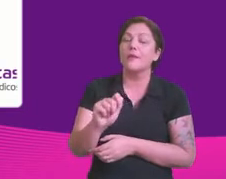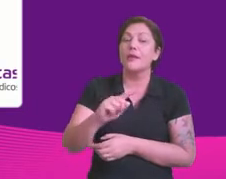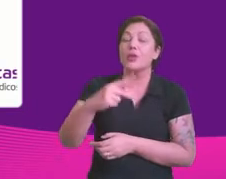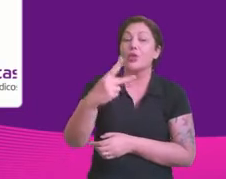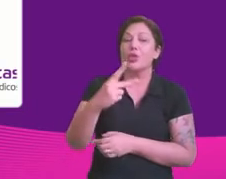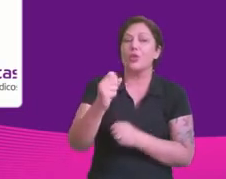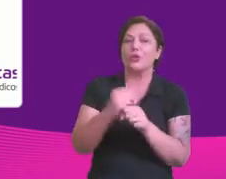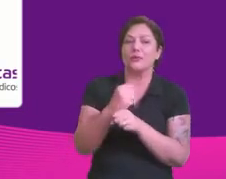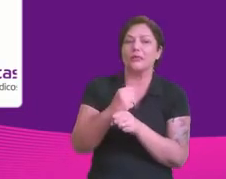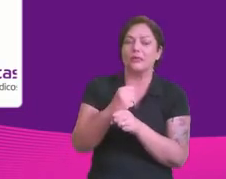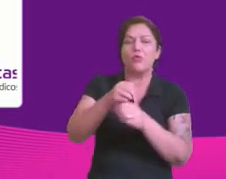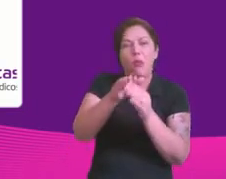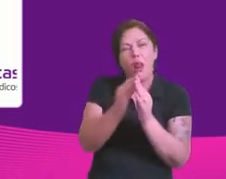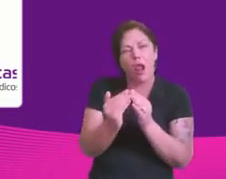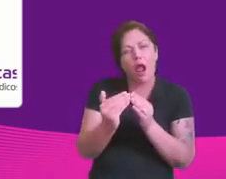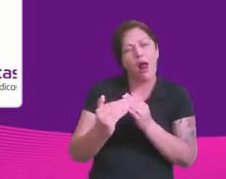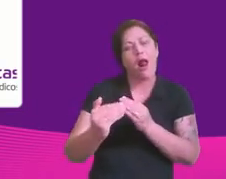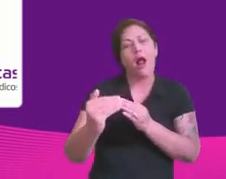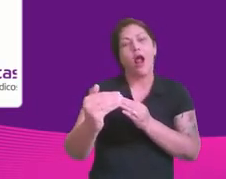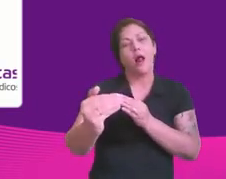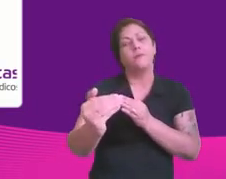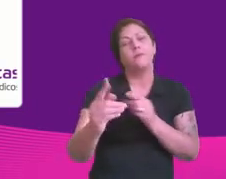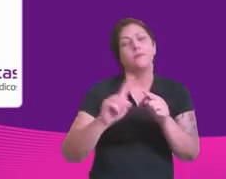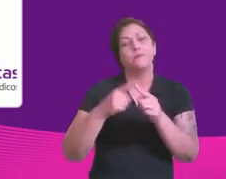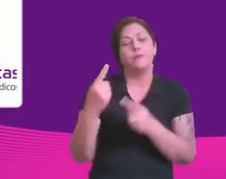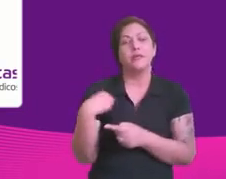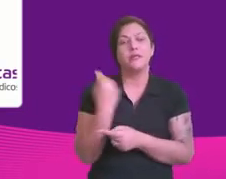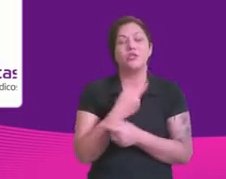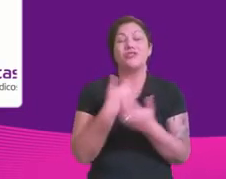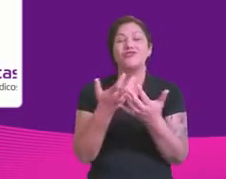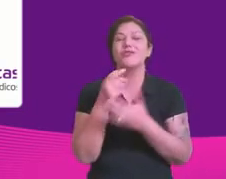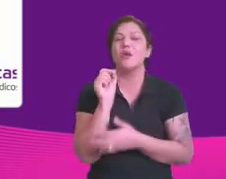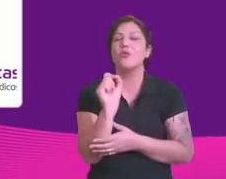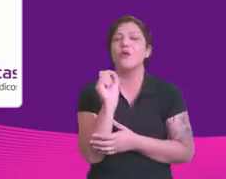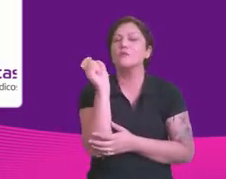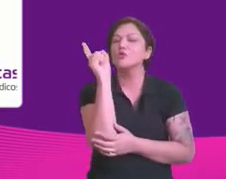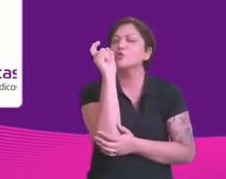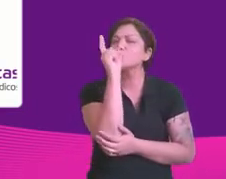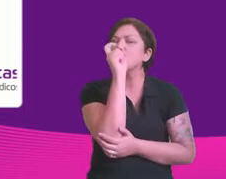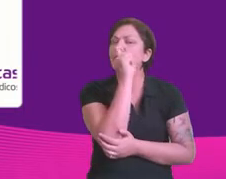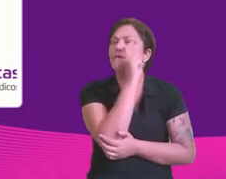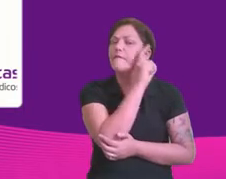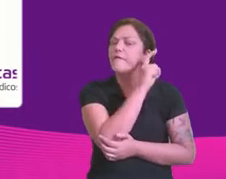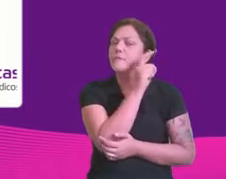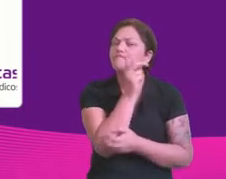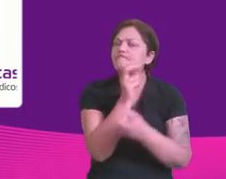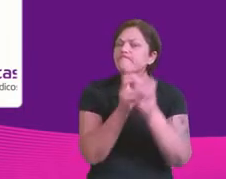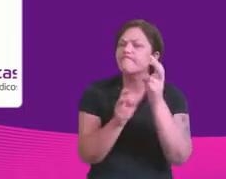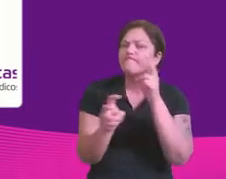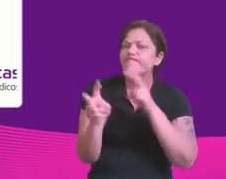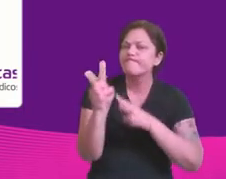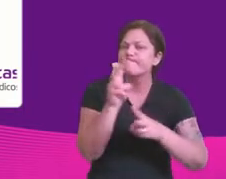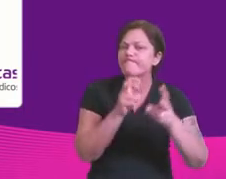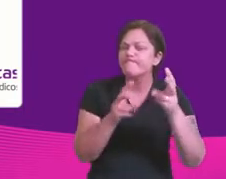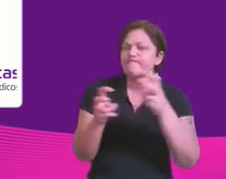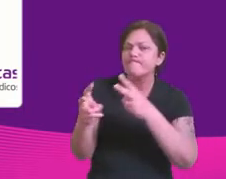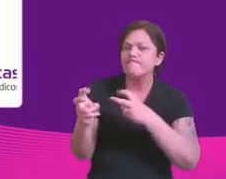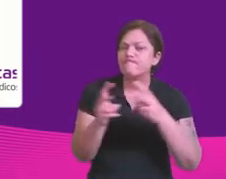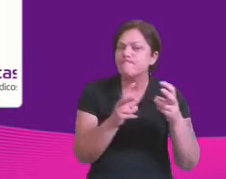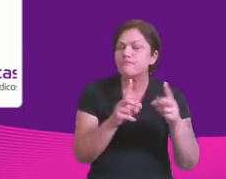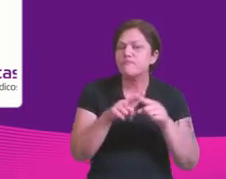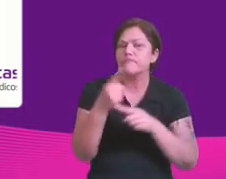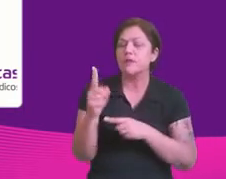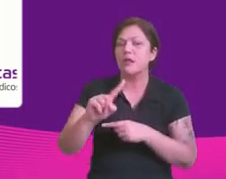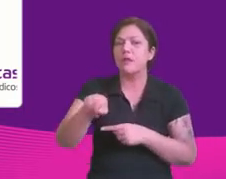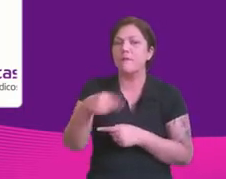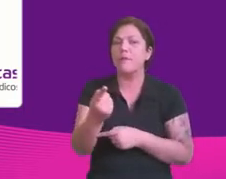gente tem, na nossa previsão, essa dificuldade de avaliação peritoneal, e a próxima avaliação de resposta